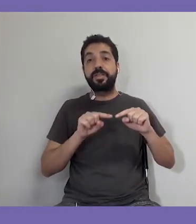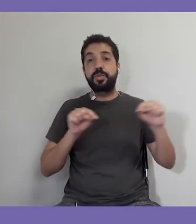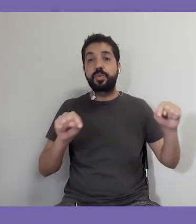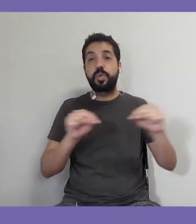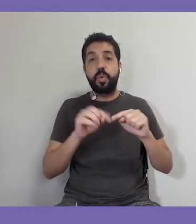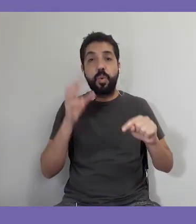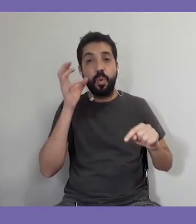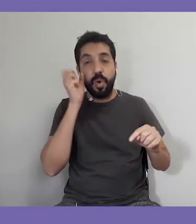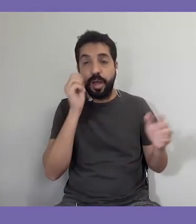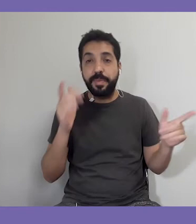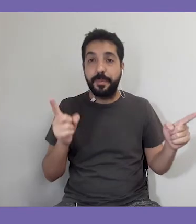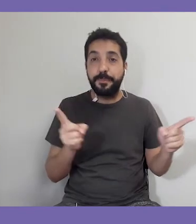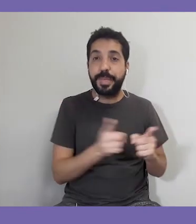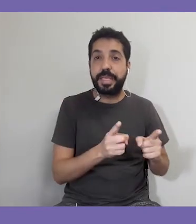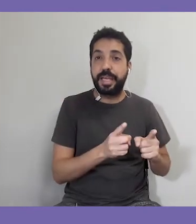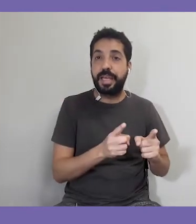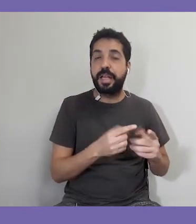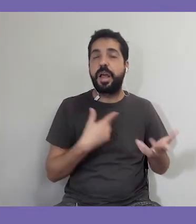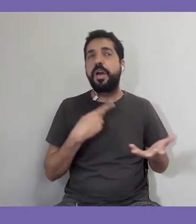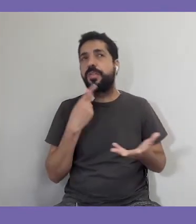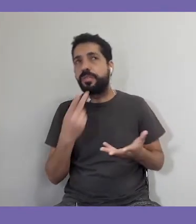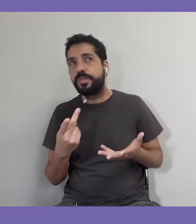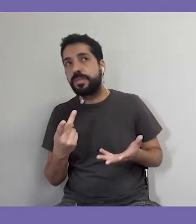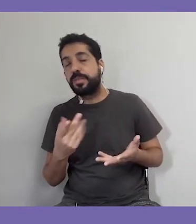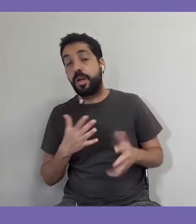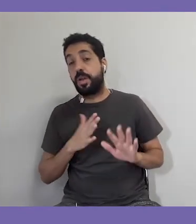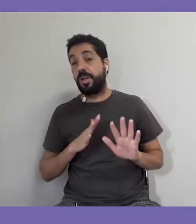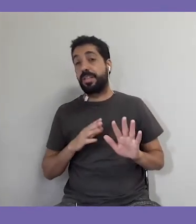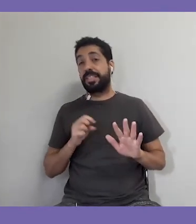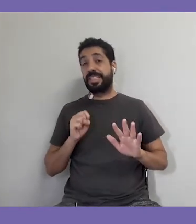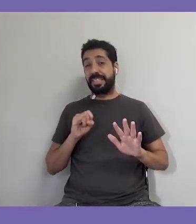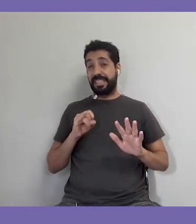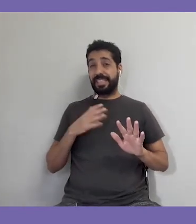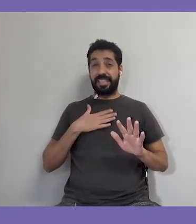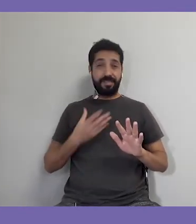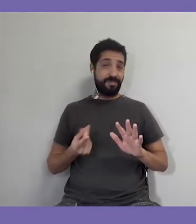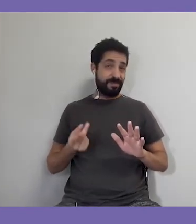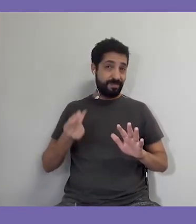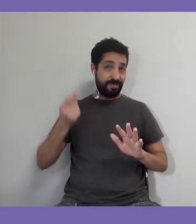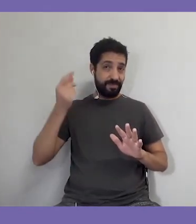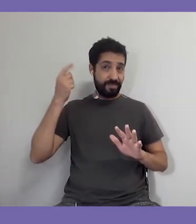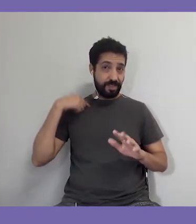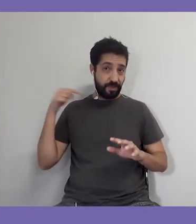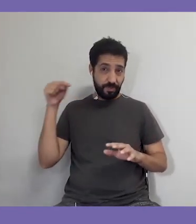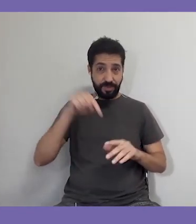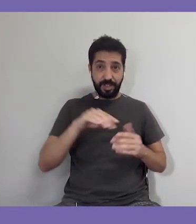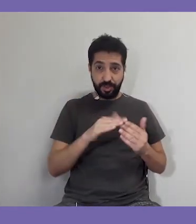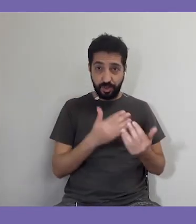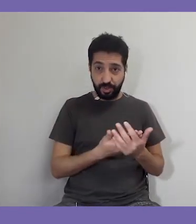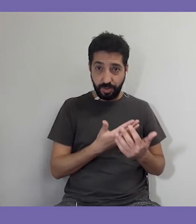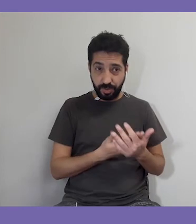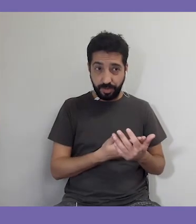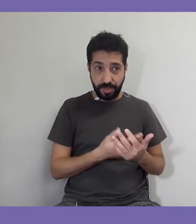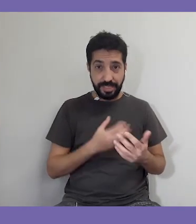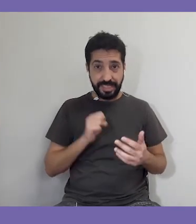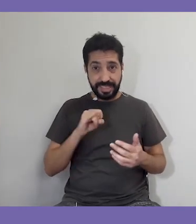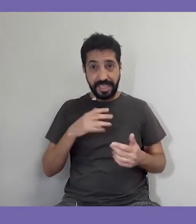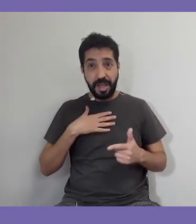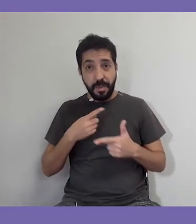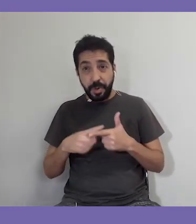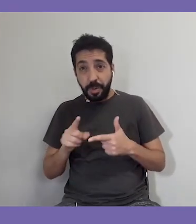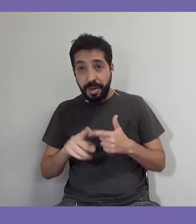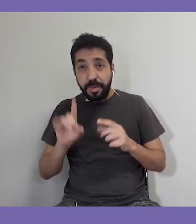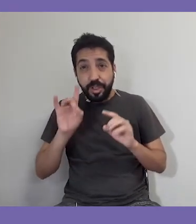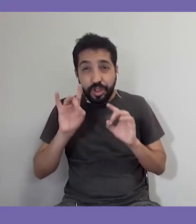essa cama maior. E aí eu falei para ela, ai de mim, se na minha época que eu vim estudar, se o